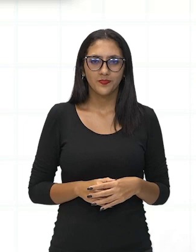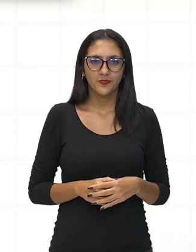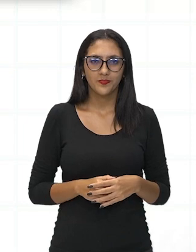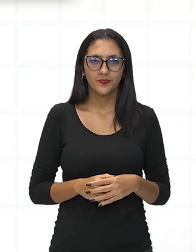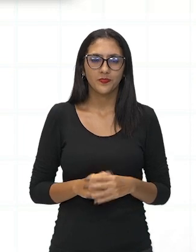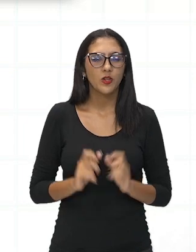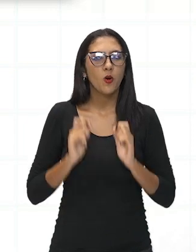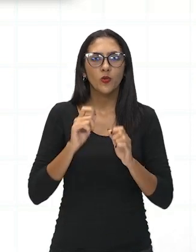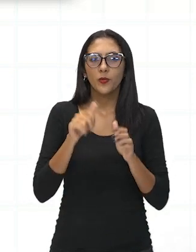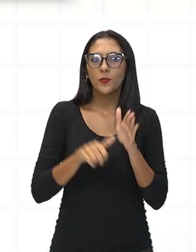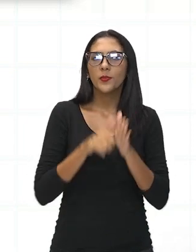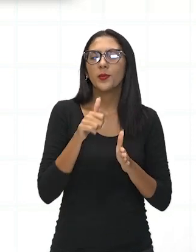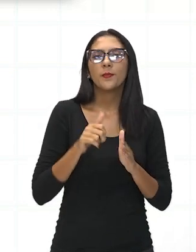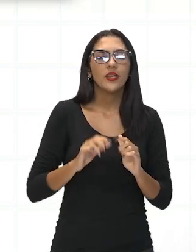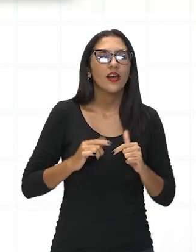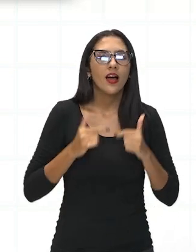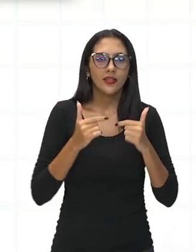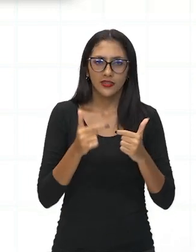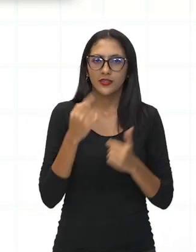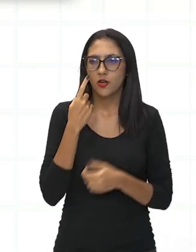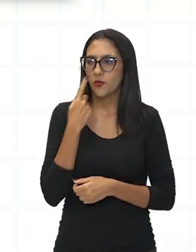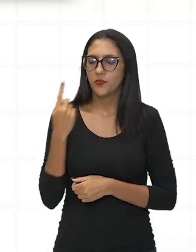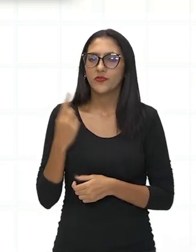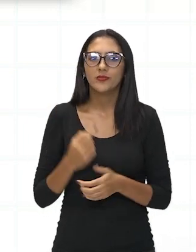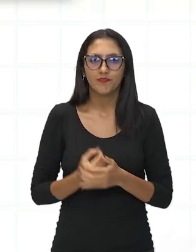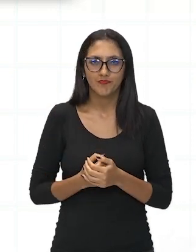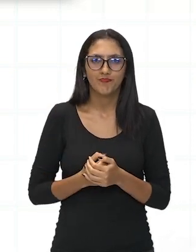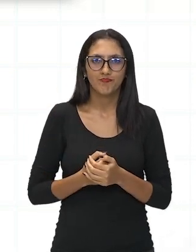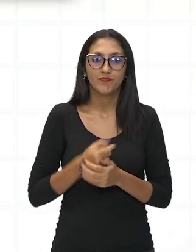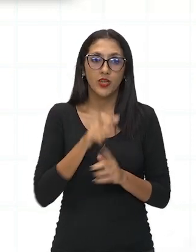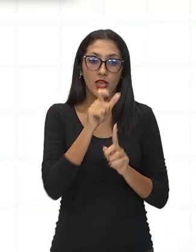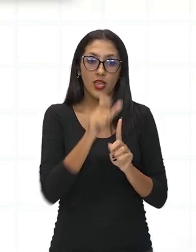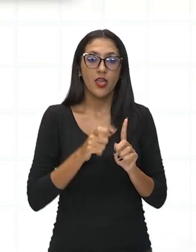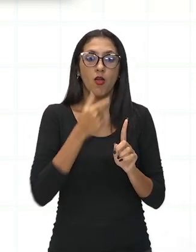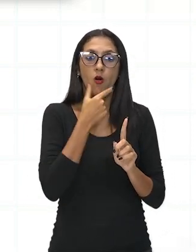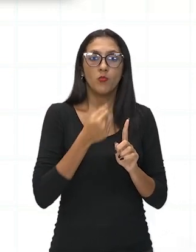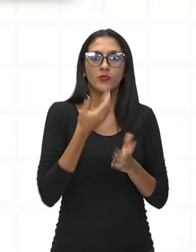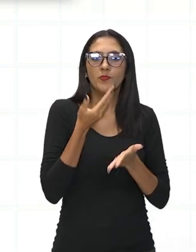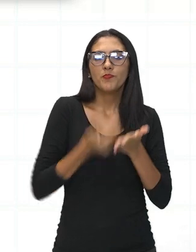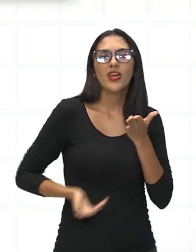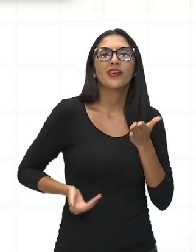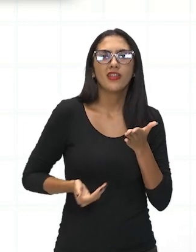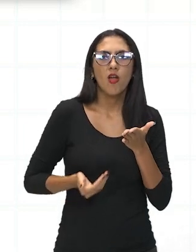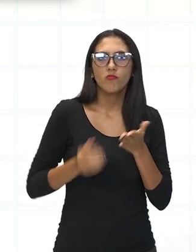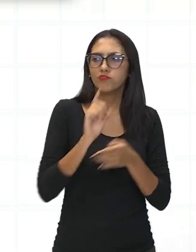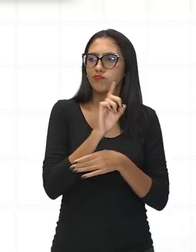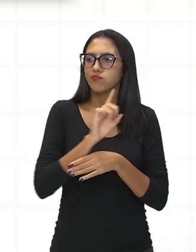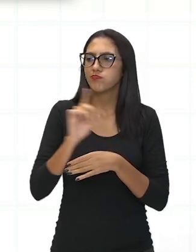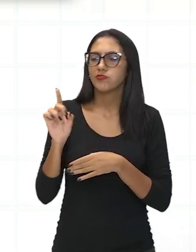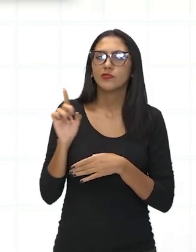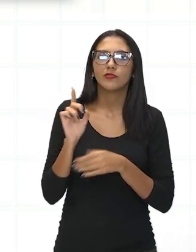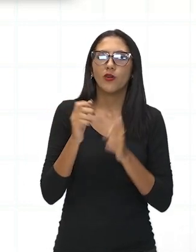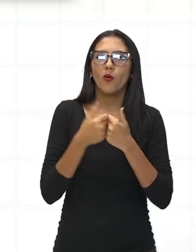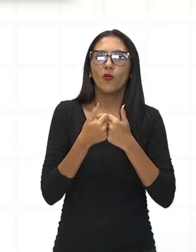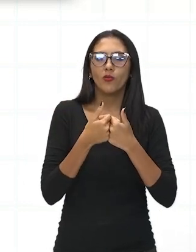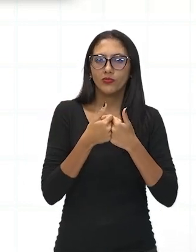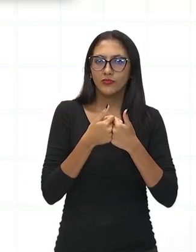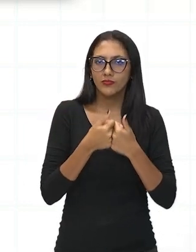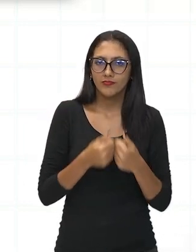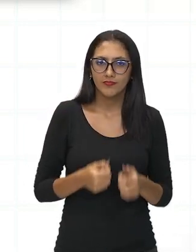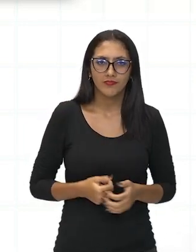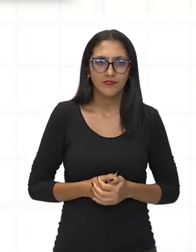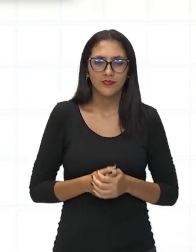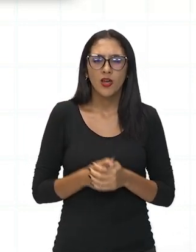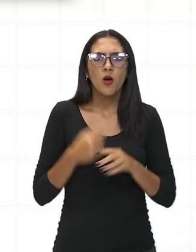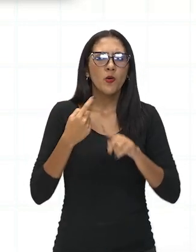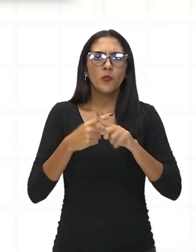aconteceu primeiro, tá bom? Ele perdeu o ônibus, por quê? O que ele estava fazendo quando